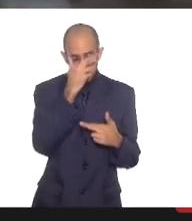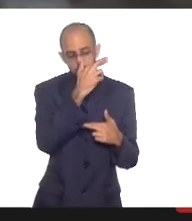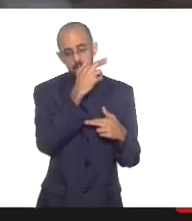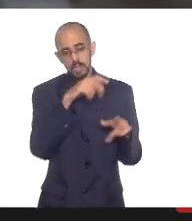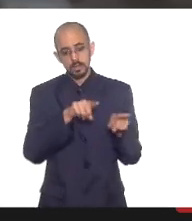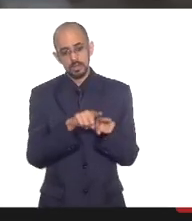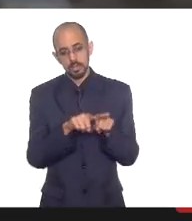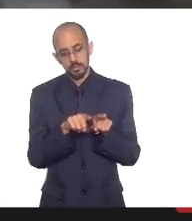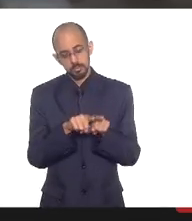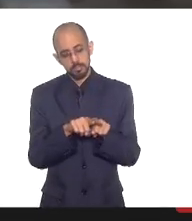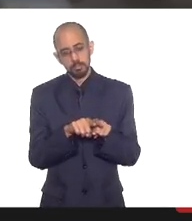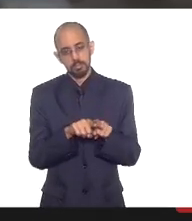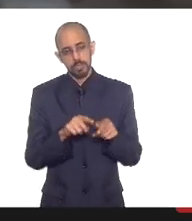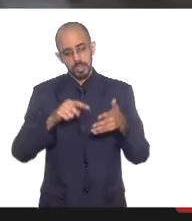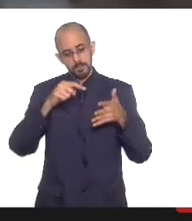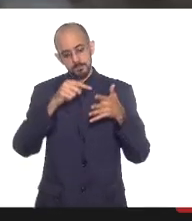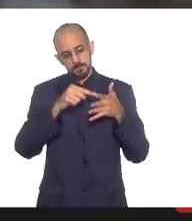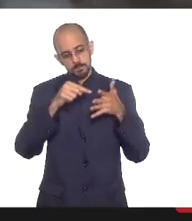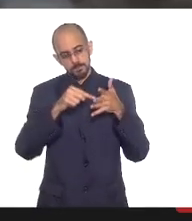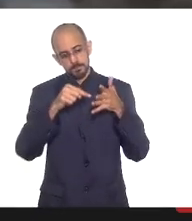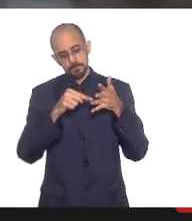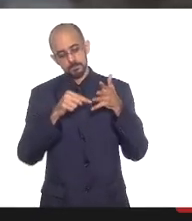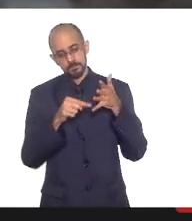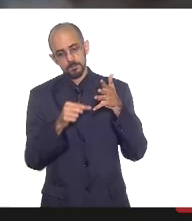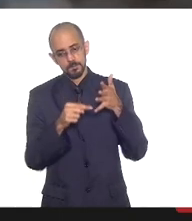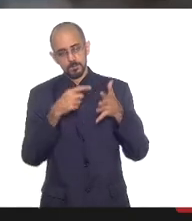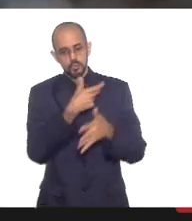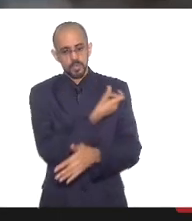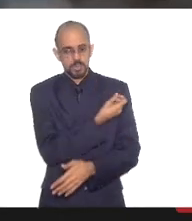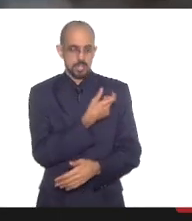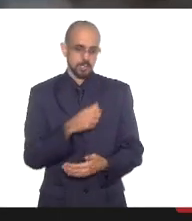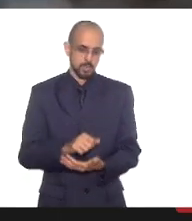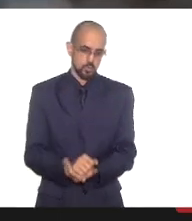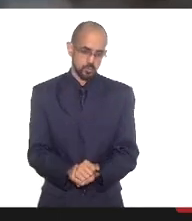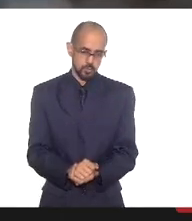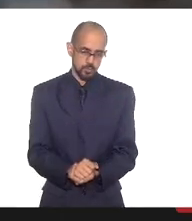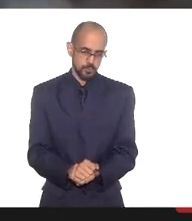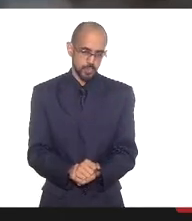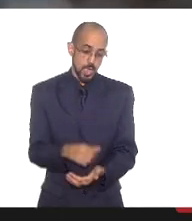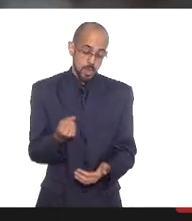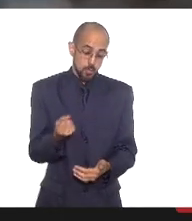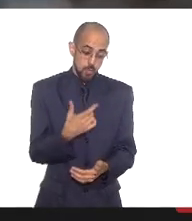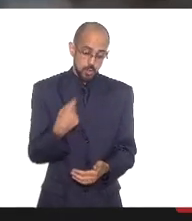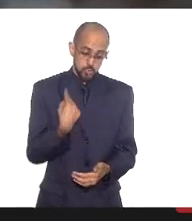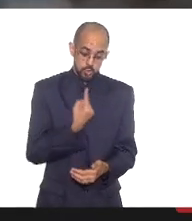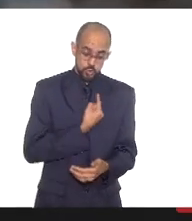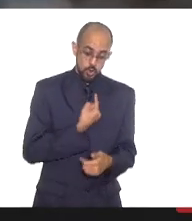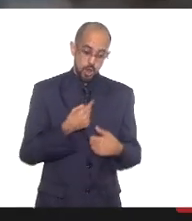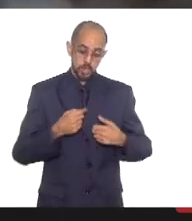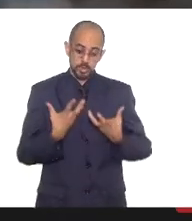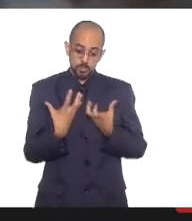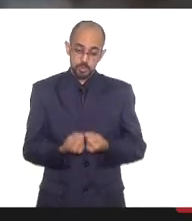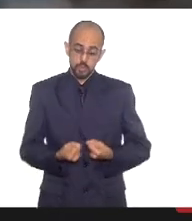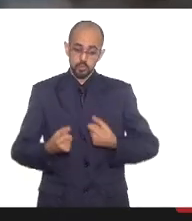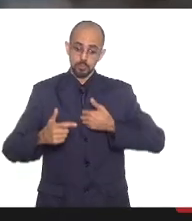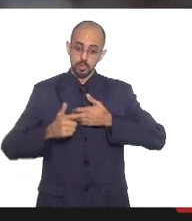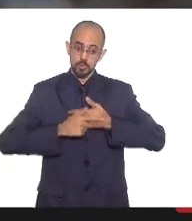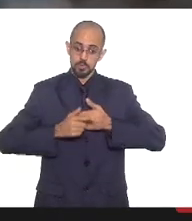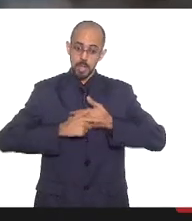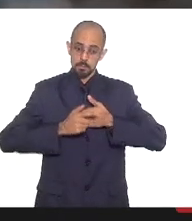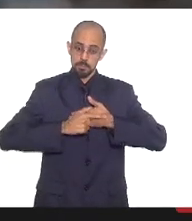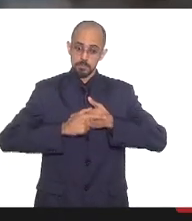etapas da situação como isso foi feito e a gente vem fazendo nosso papel nesse processo de participação de